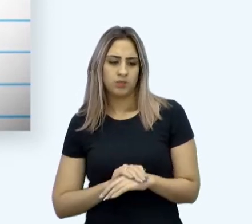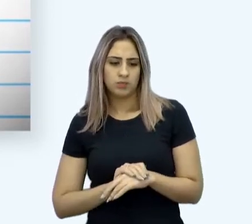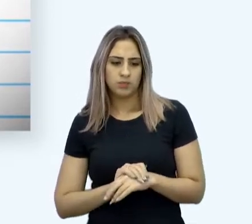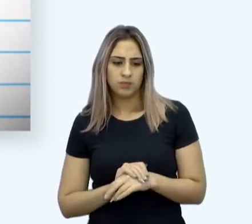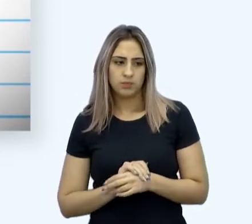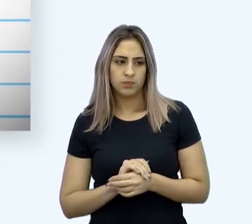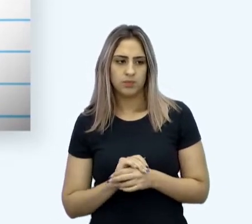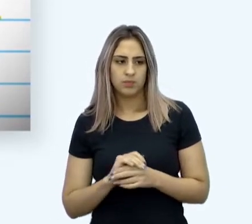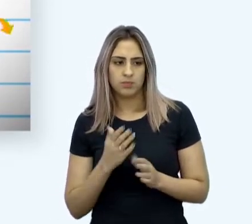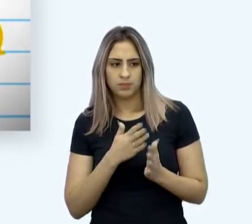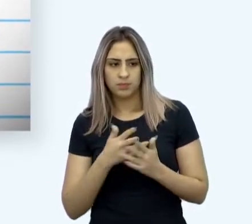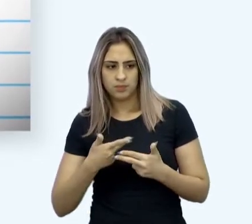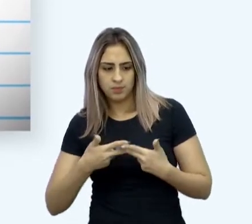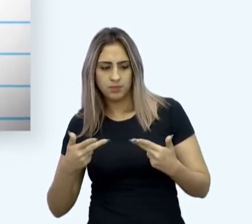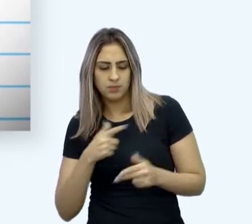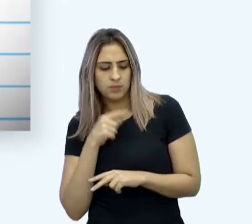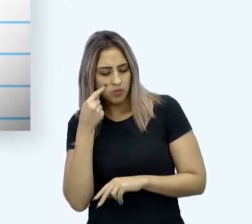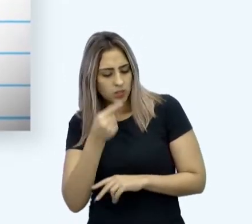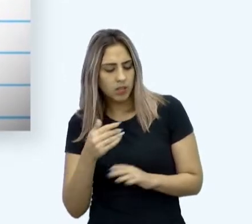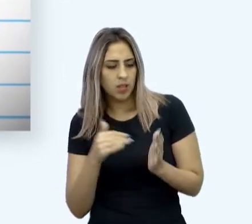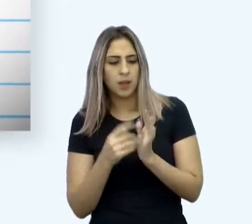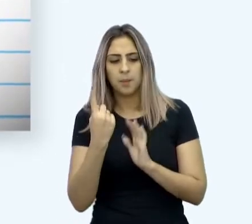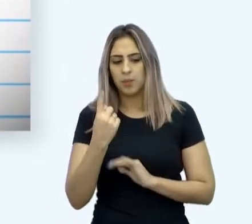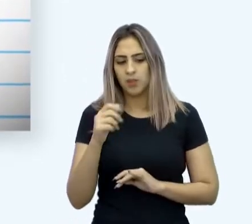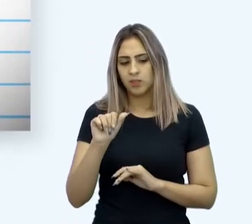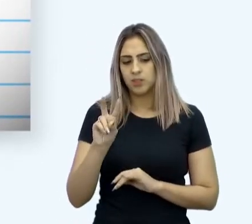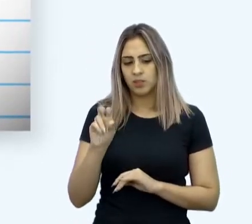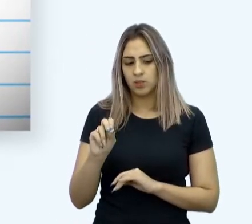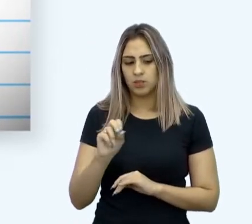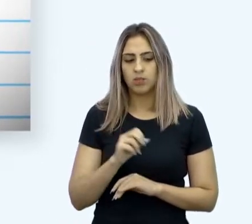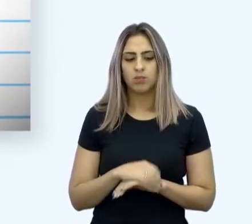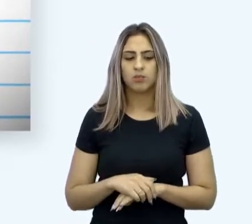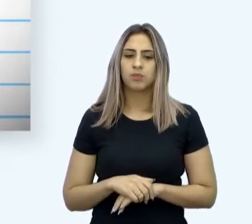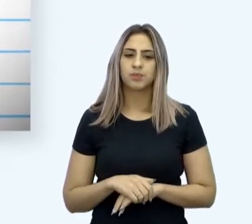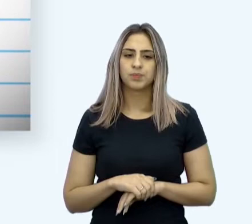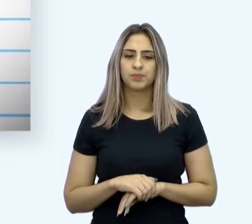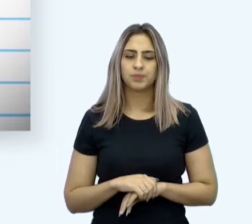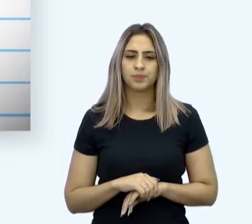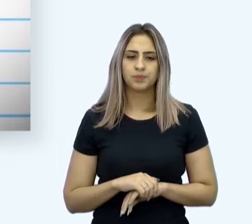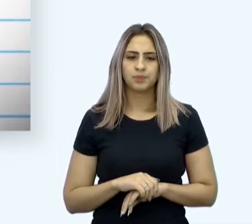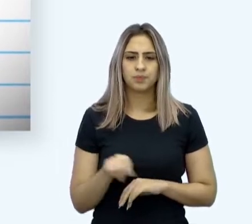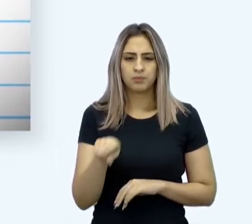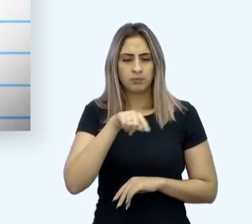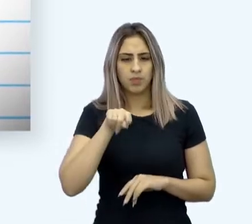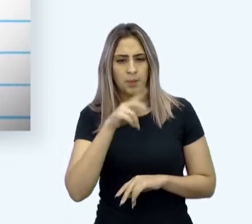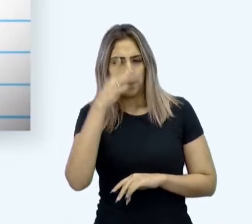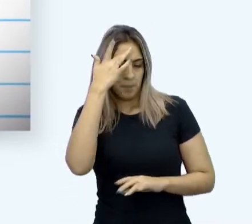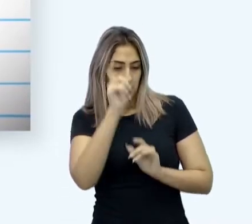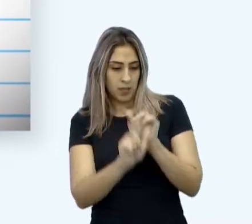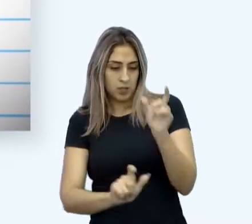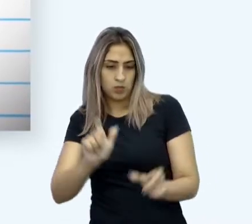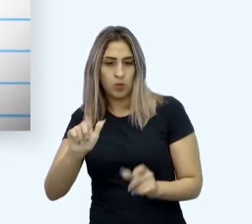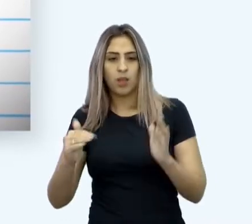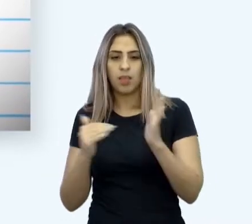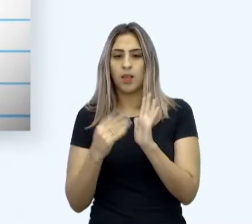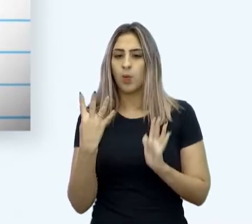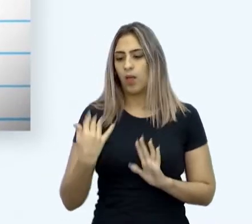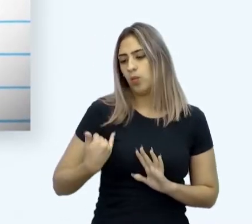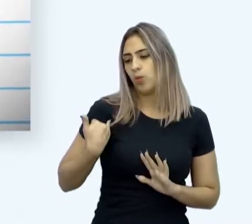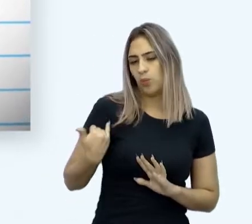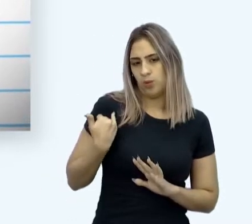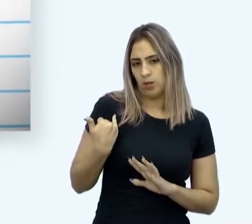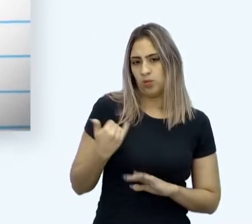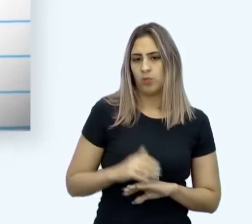bem diferente do que se via em 1950, quando a faixa com maior quantidade de habitantes era a de até 4 anos de